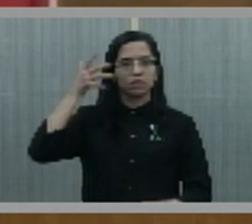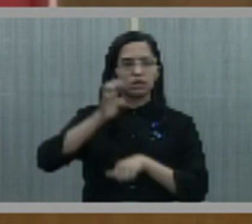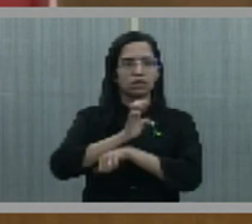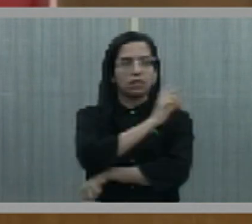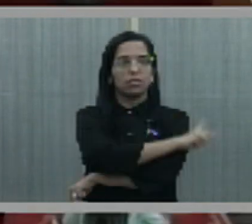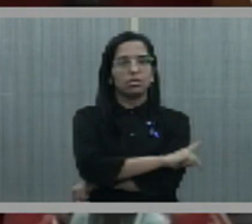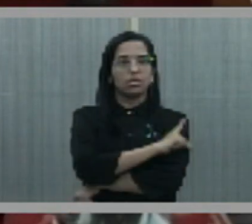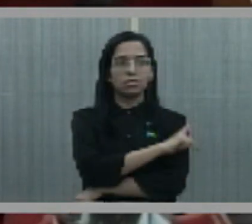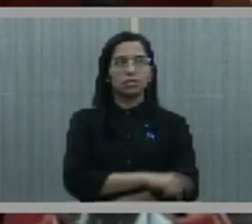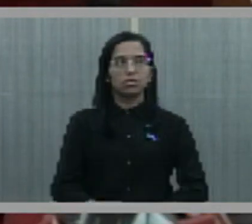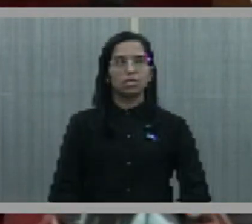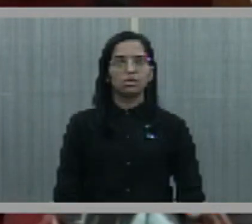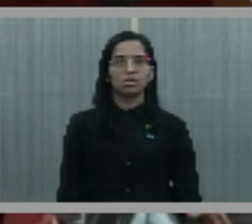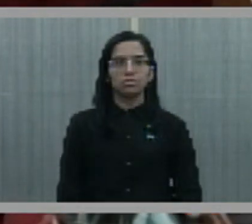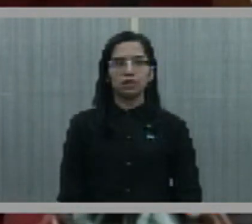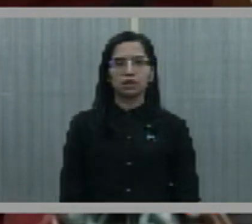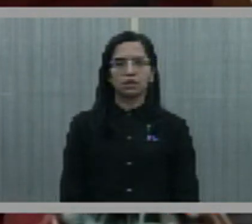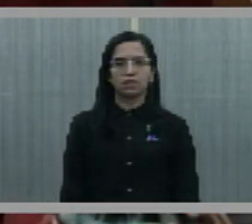Piauí.